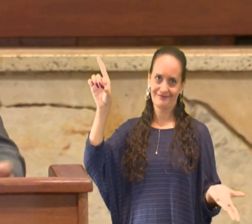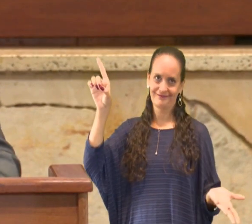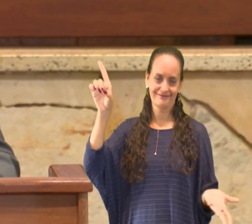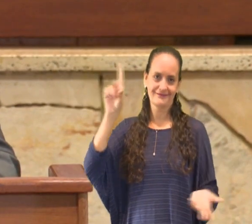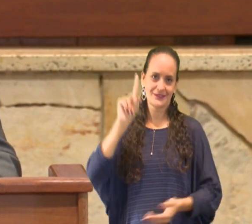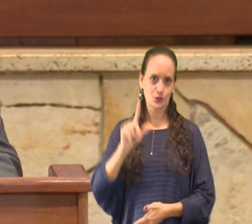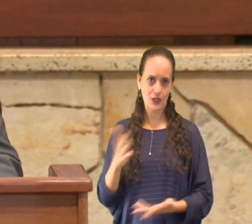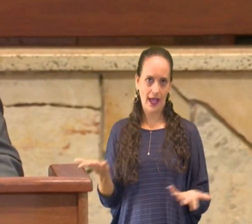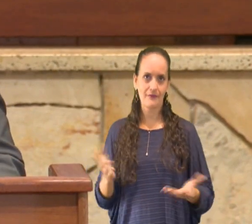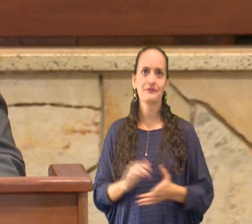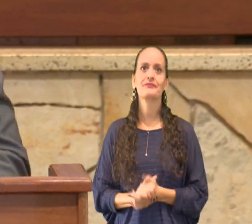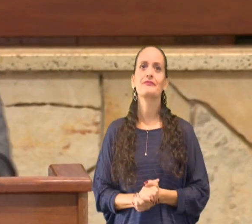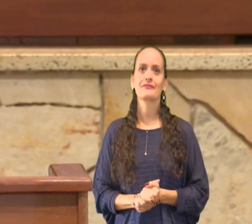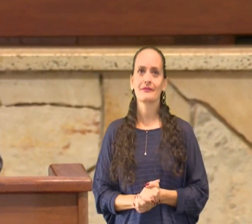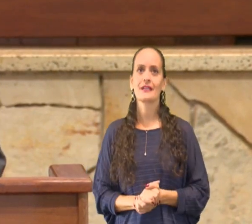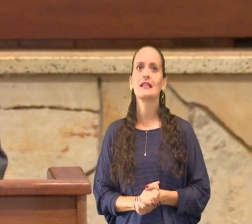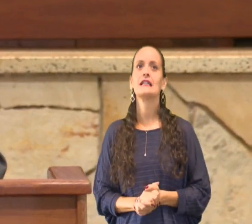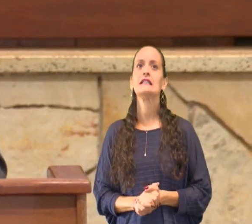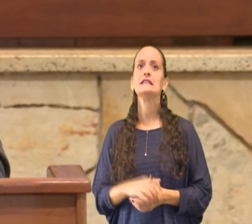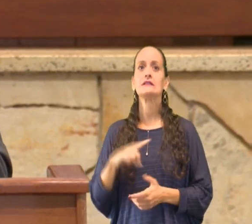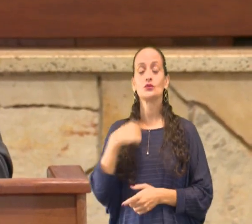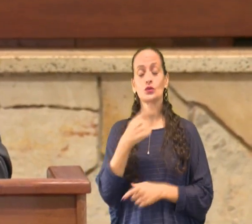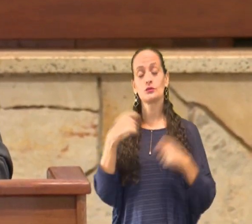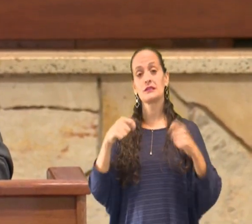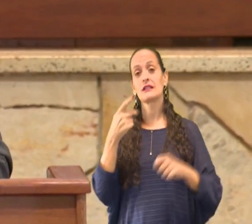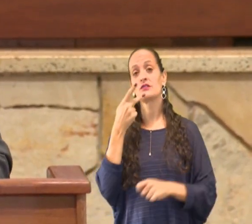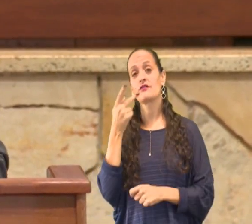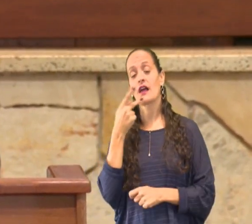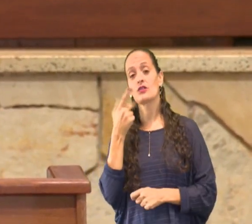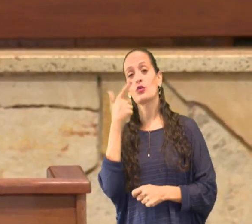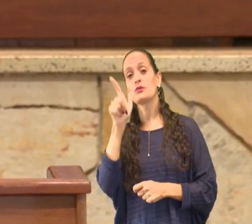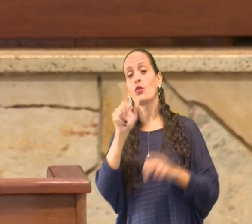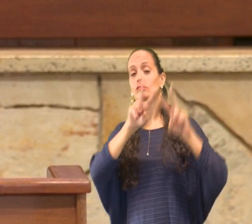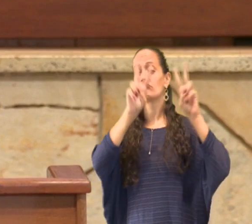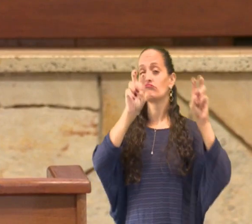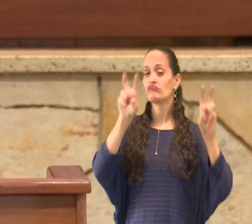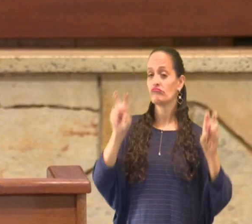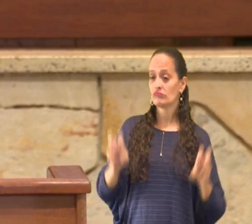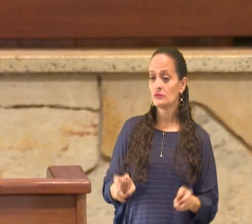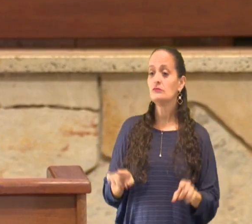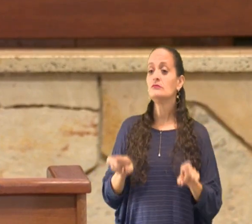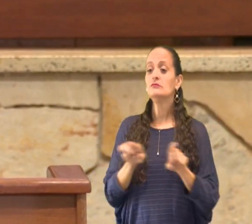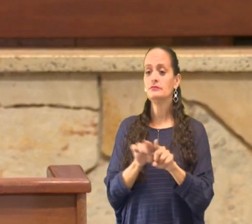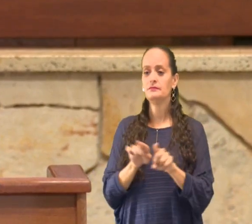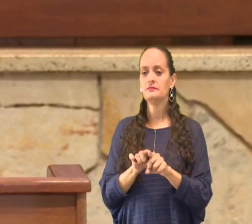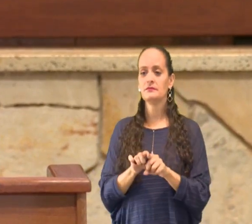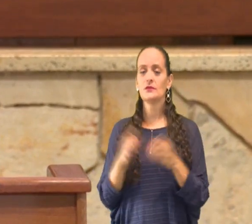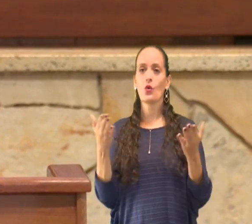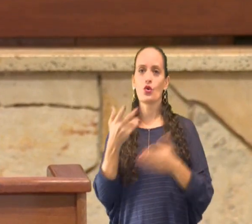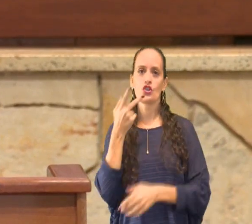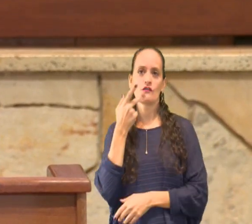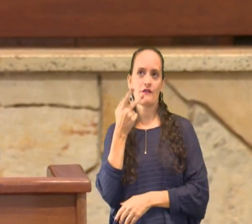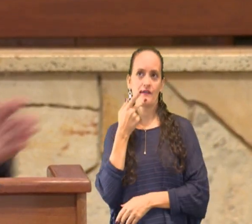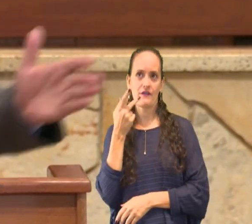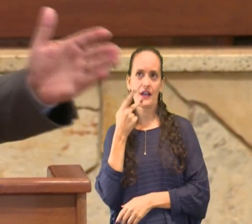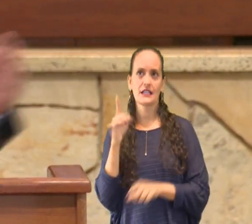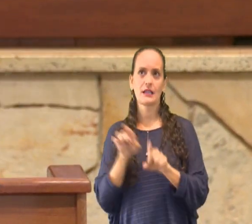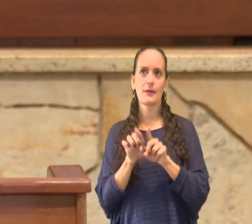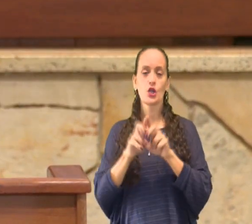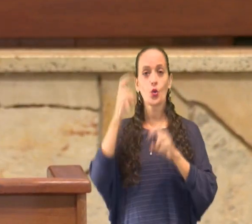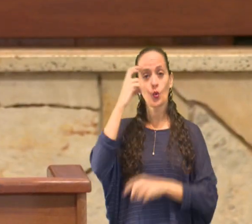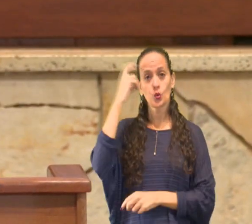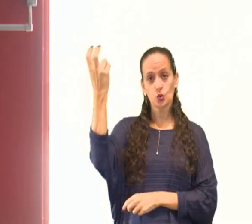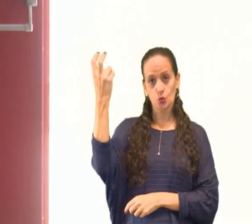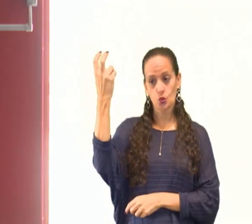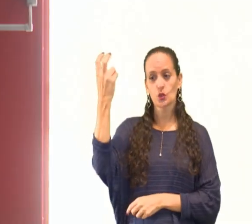perceber, temos falado algumas questões sobre secularismo e outros assuntos que serão abordados, como por exemplo a de hoje, cultura anticristã. Eu vou deixar